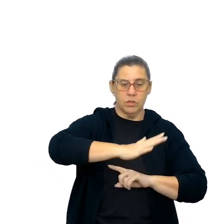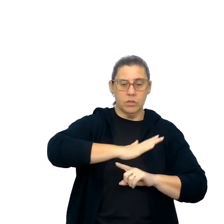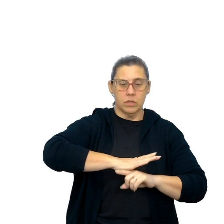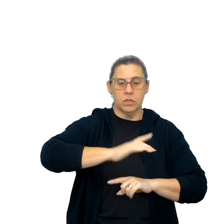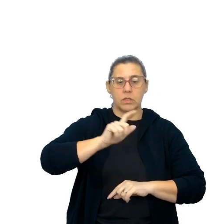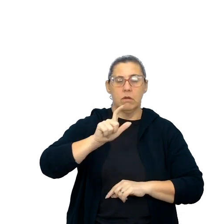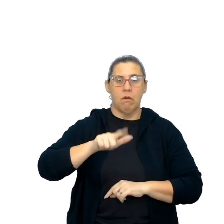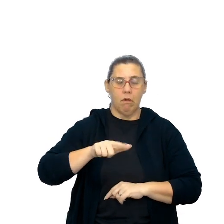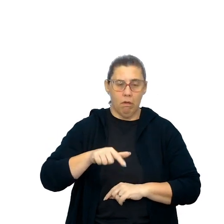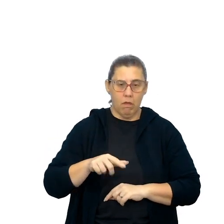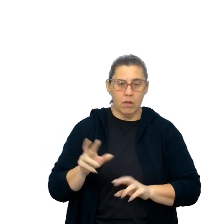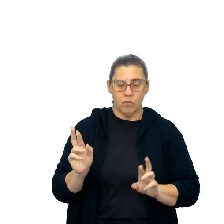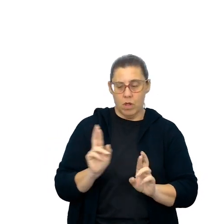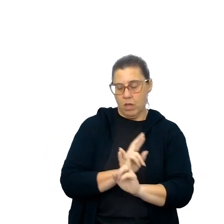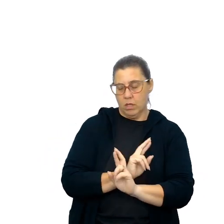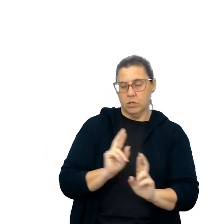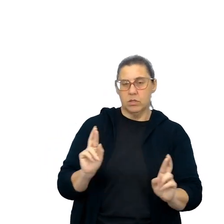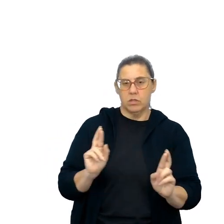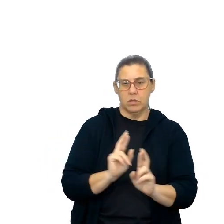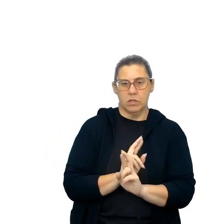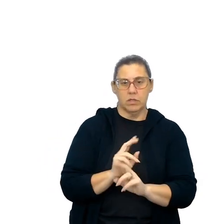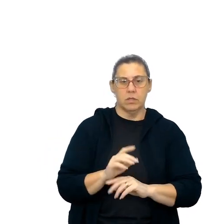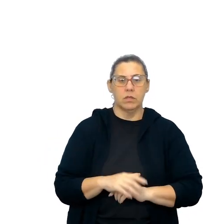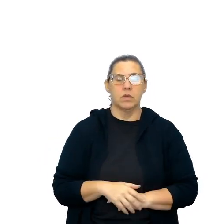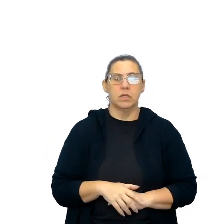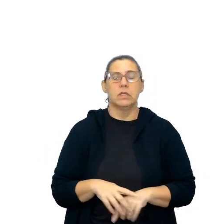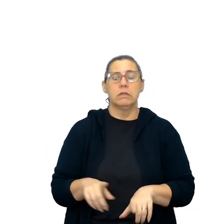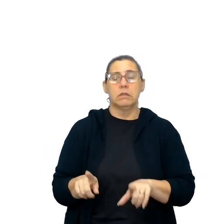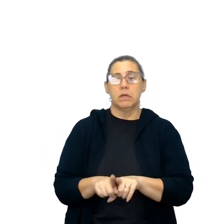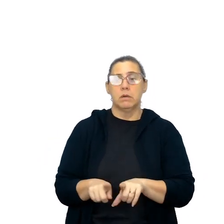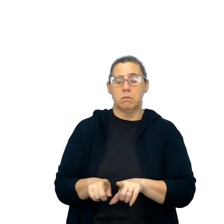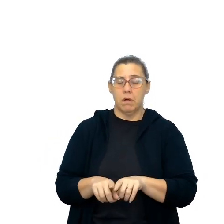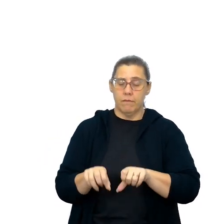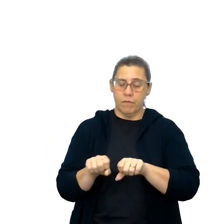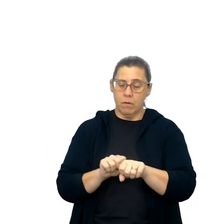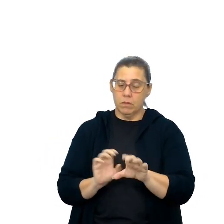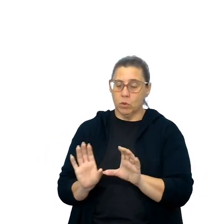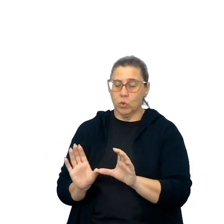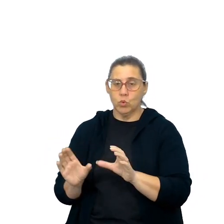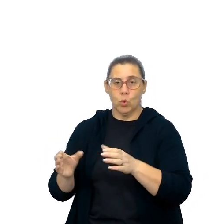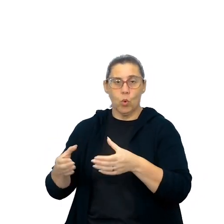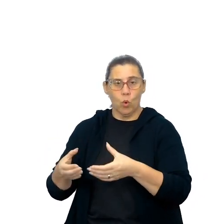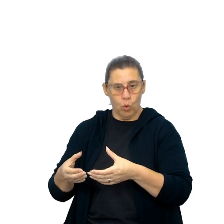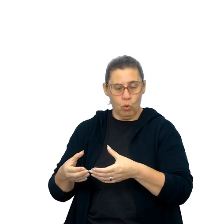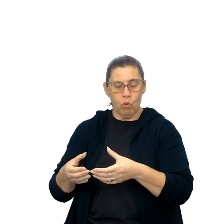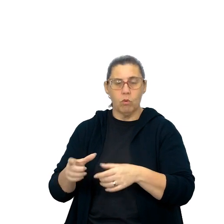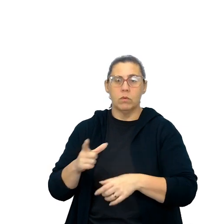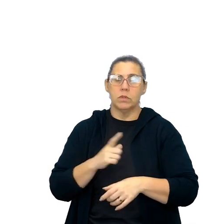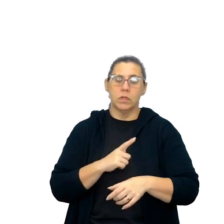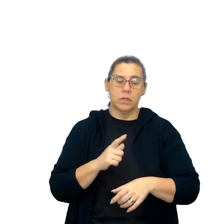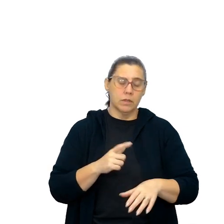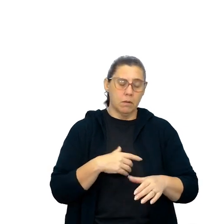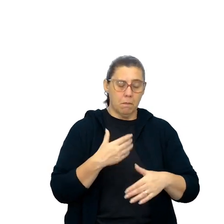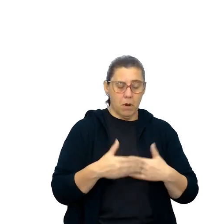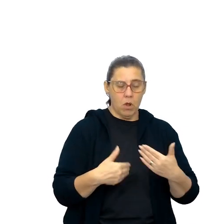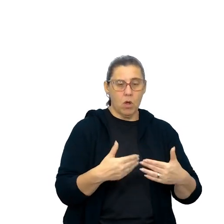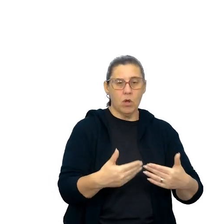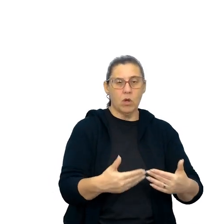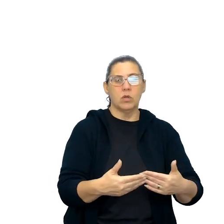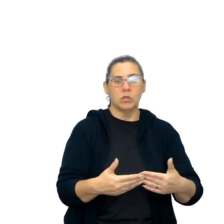os espaços de relacionamento e formação de grupo, né? Temos os